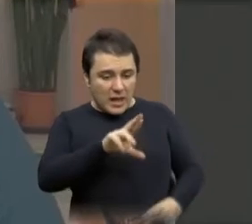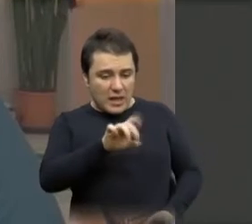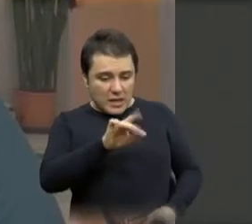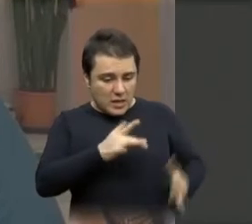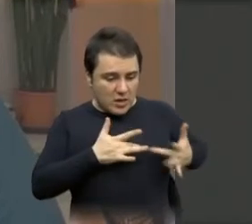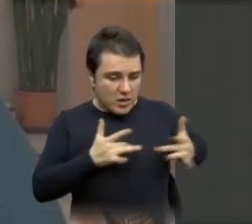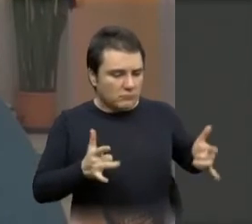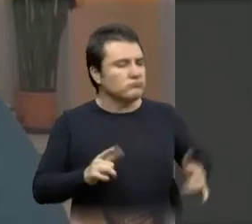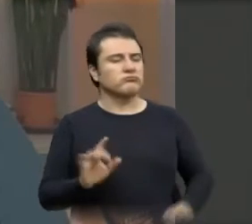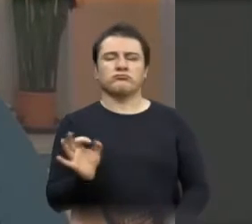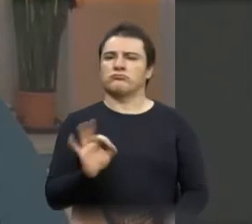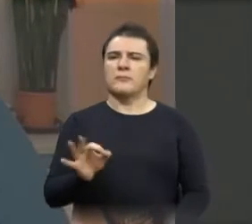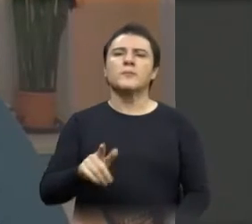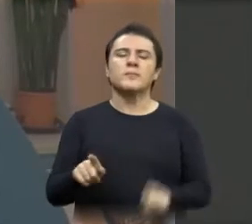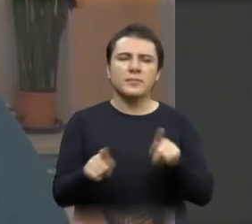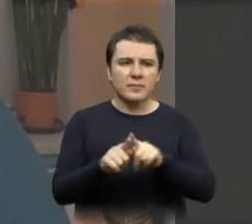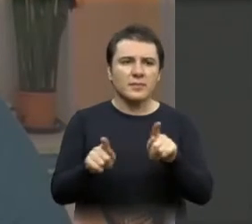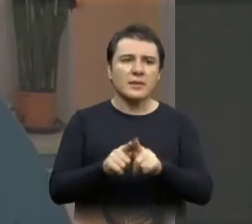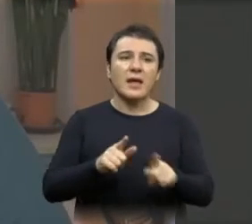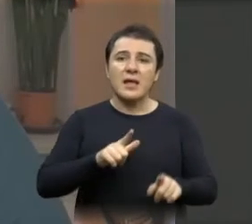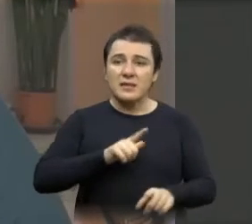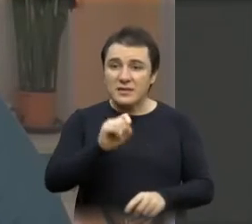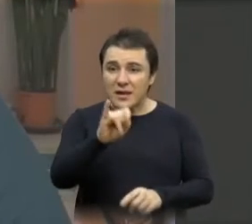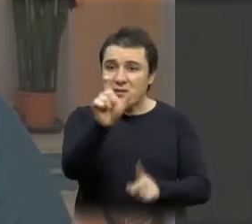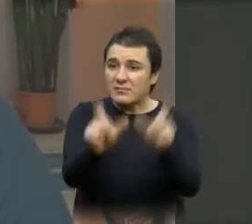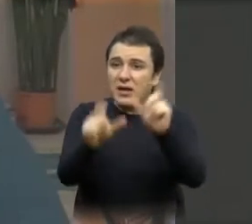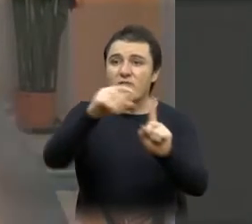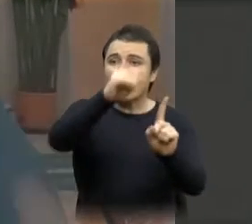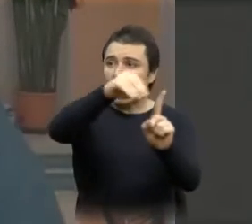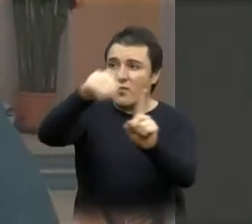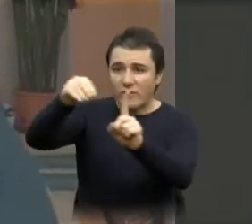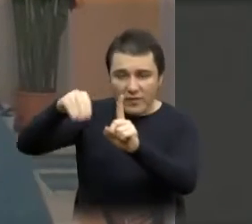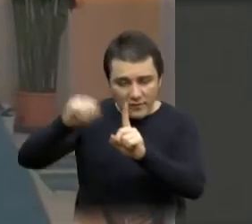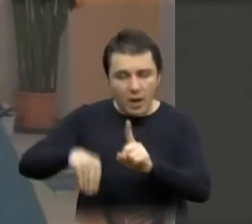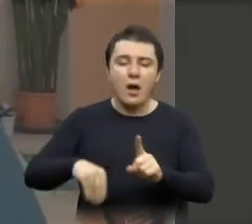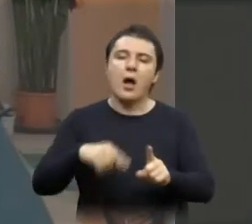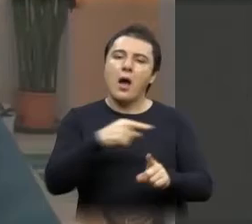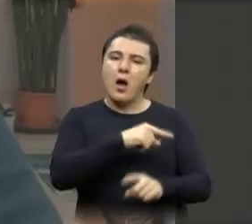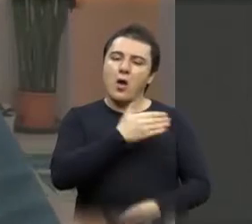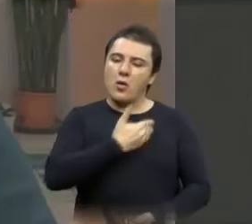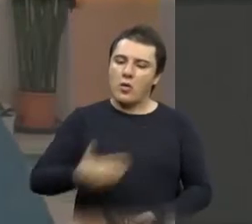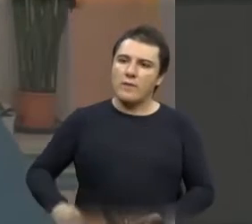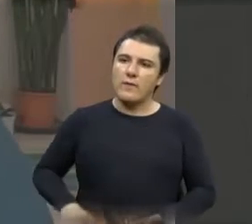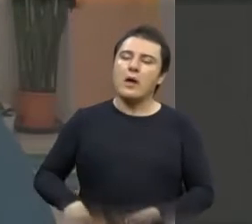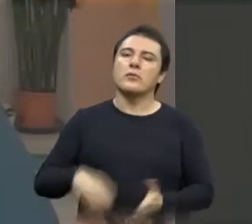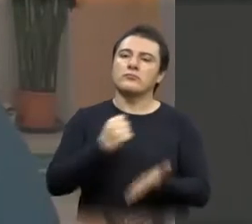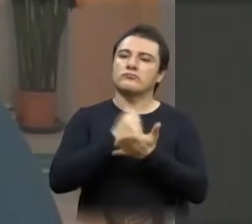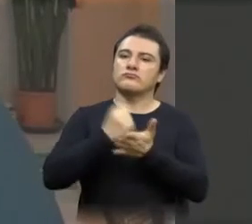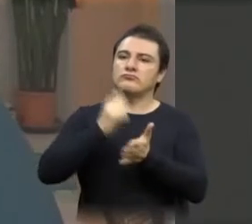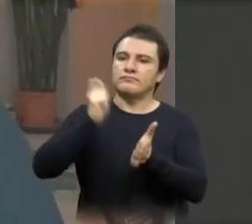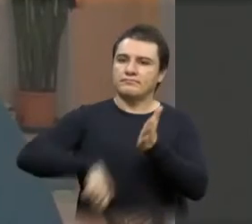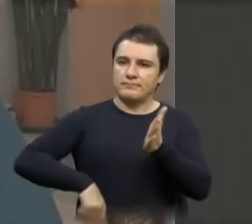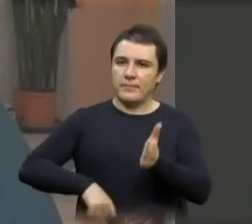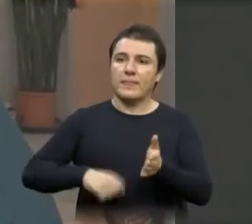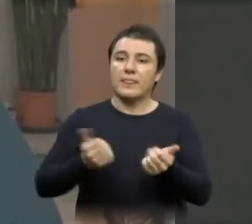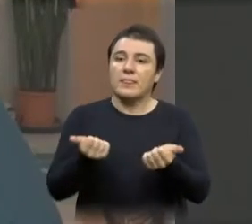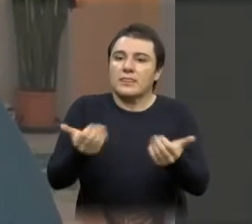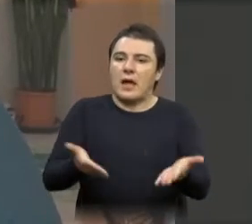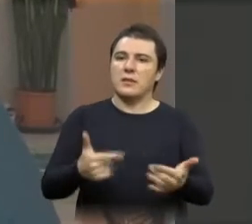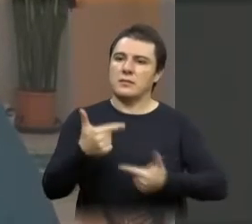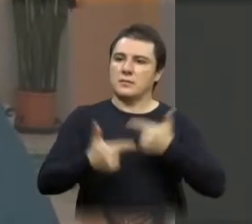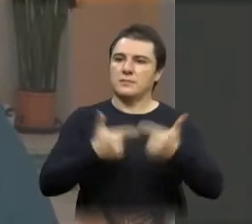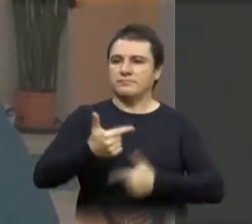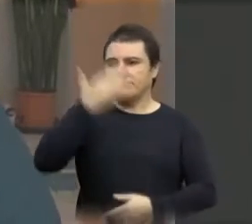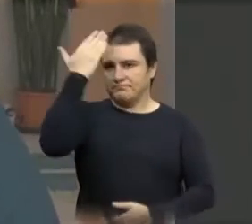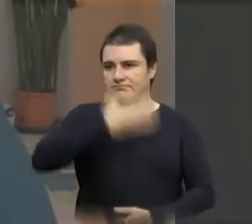governo que contrata pessoas em situação de vulnerabilidade para o combate à Covid e à dengue, para dar um emprego digno neste momento de